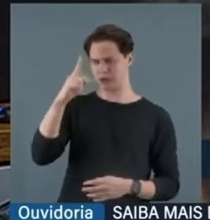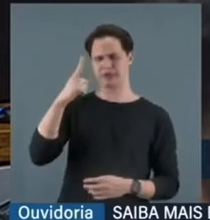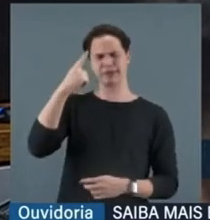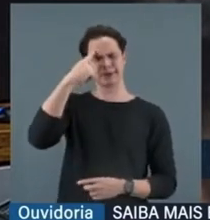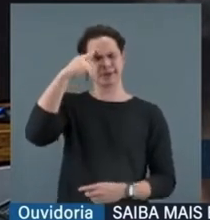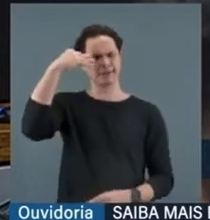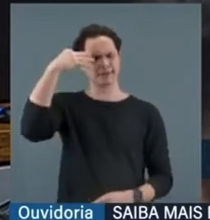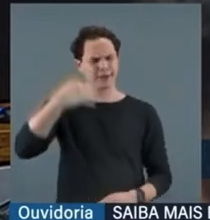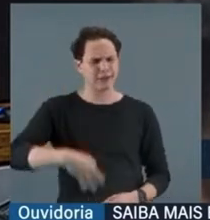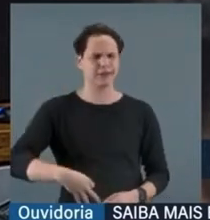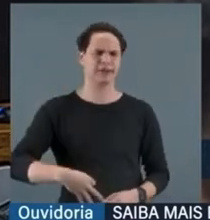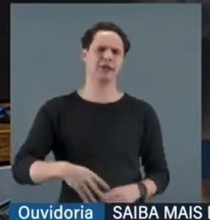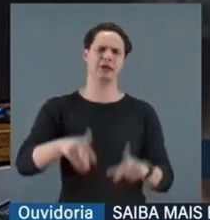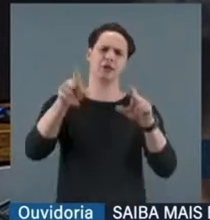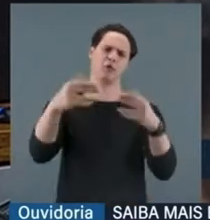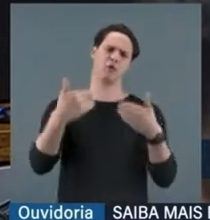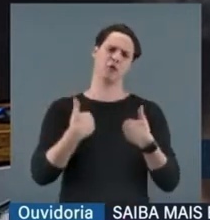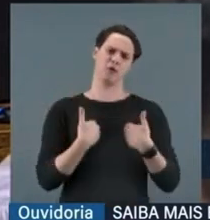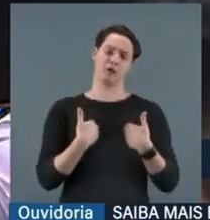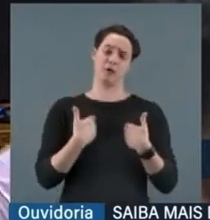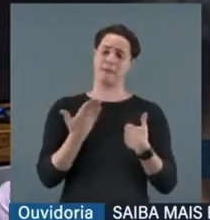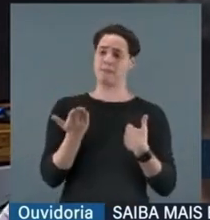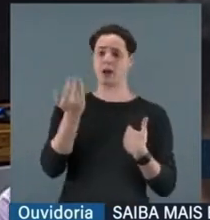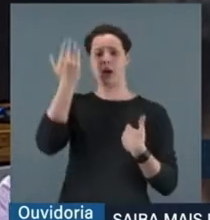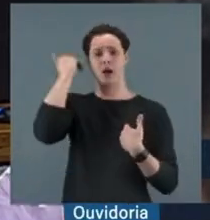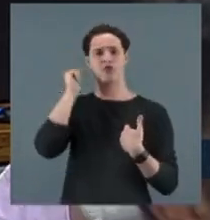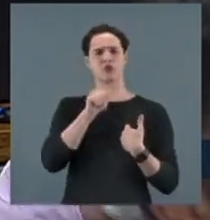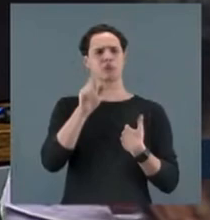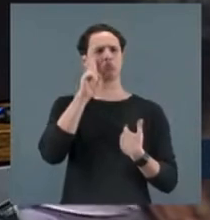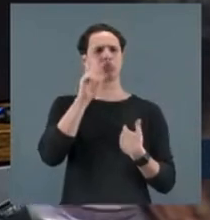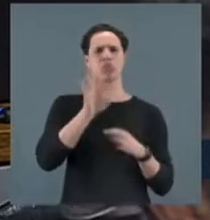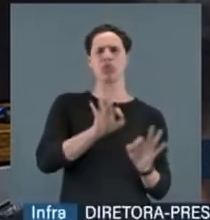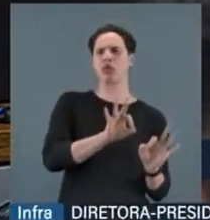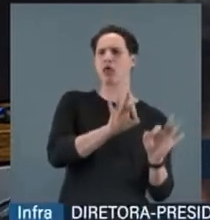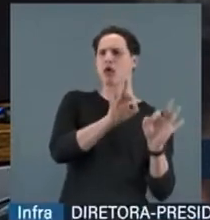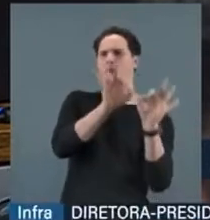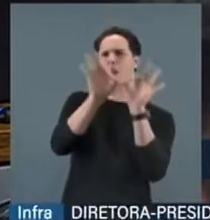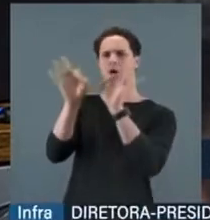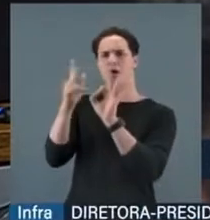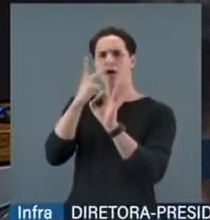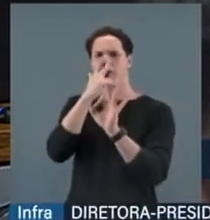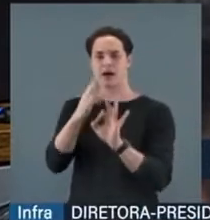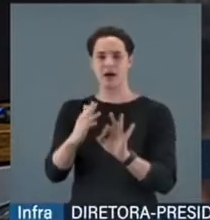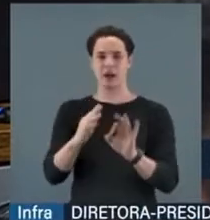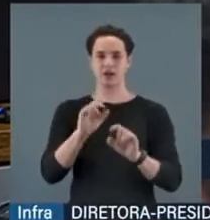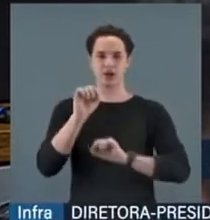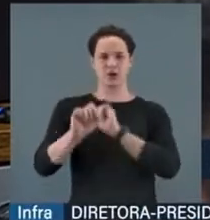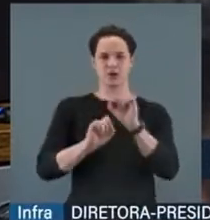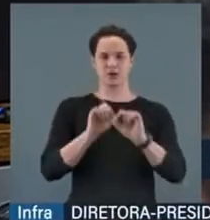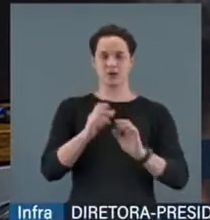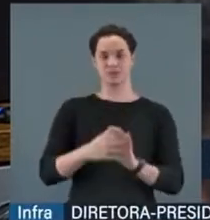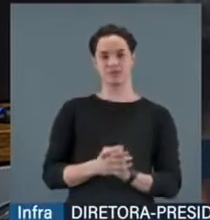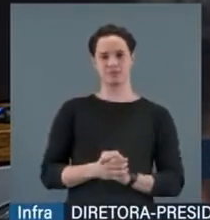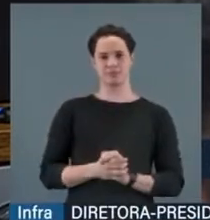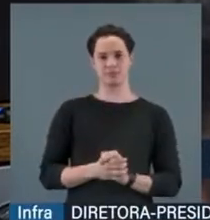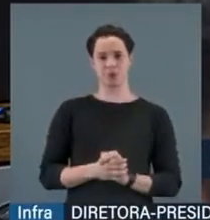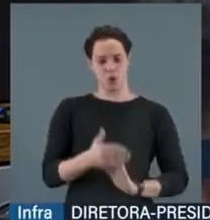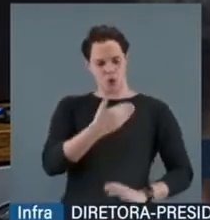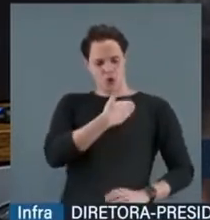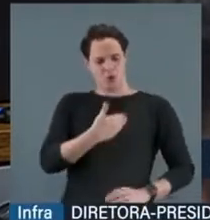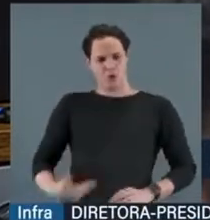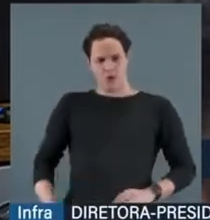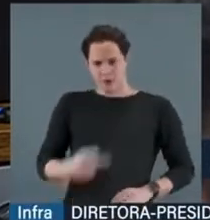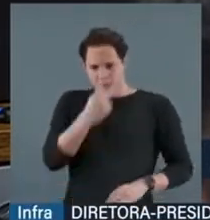como eu no passado vendo uma cleptocracia ou seja um governo de ladrões